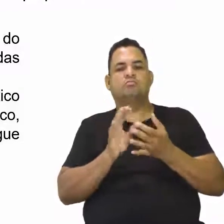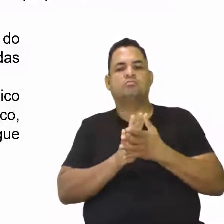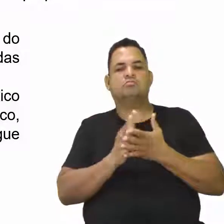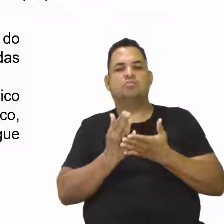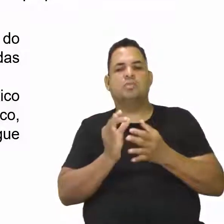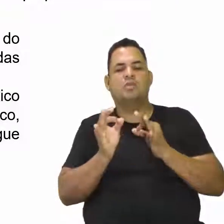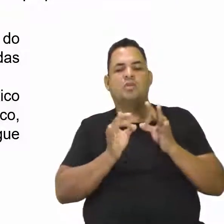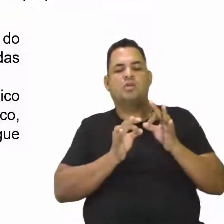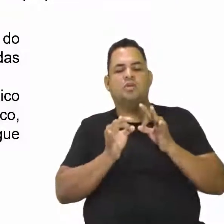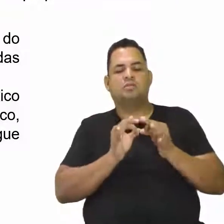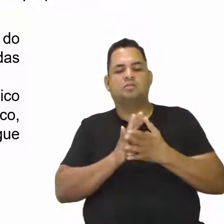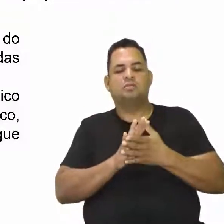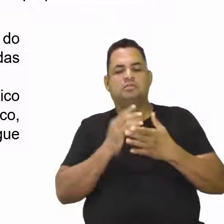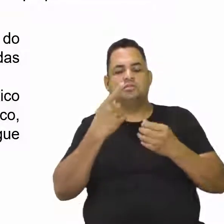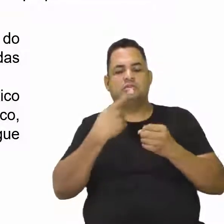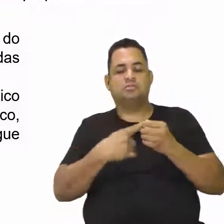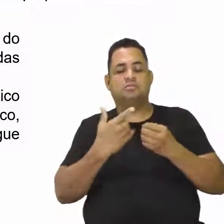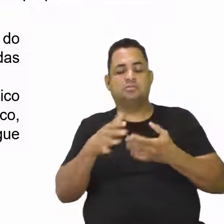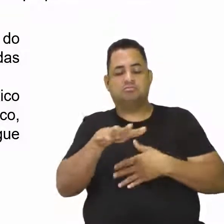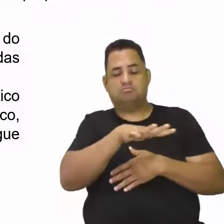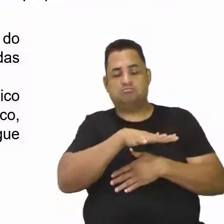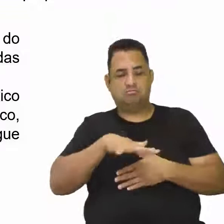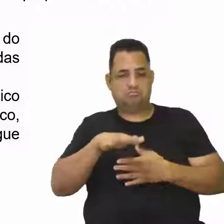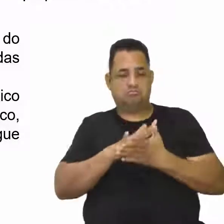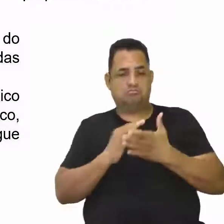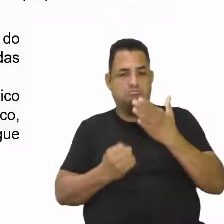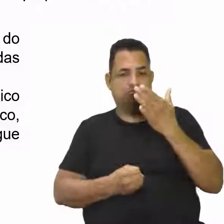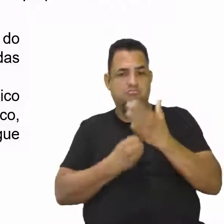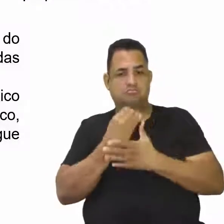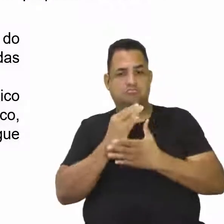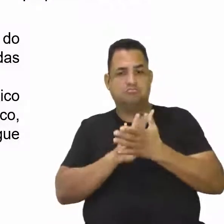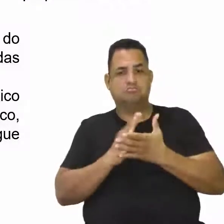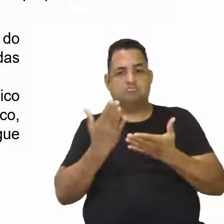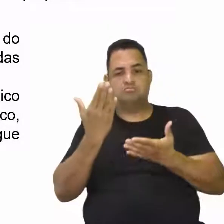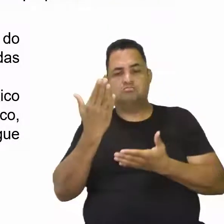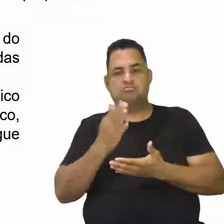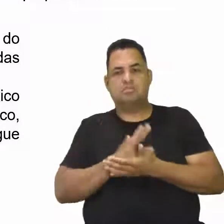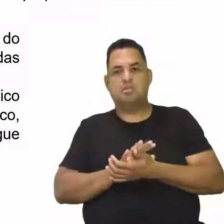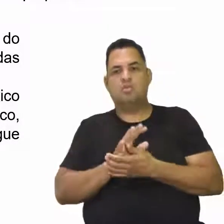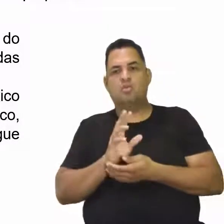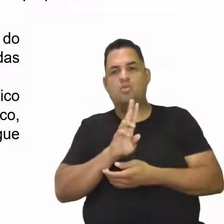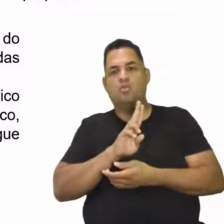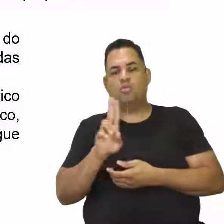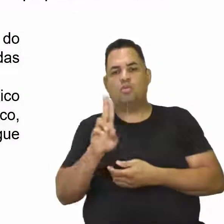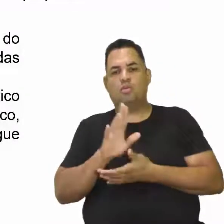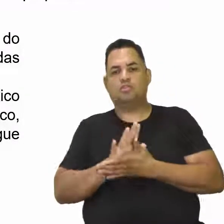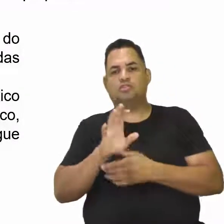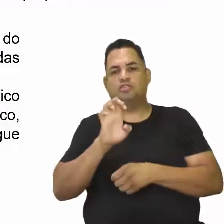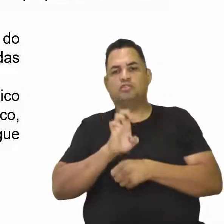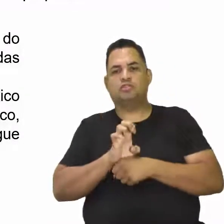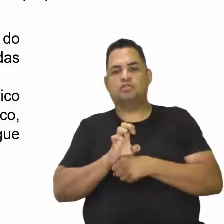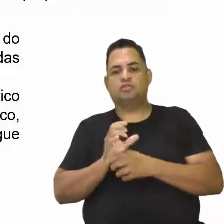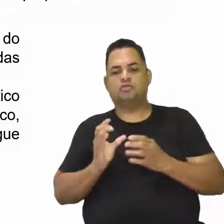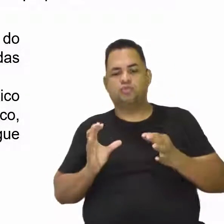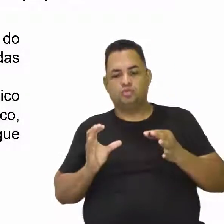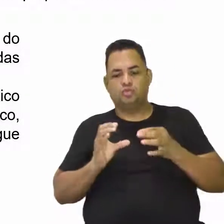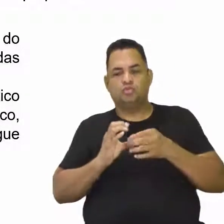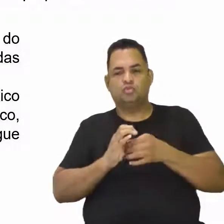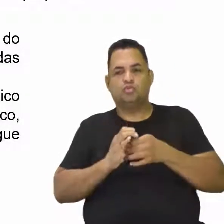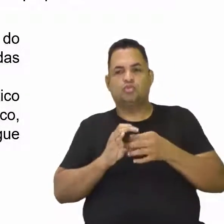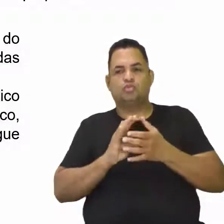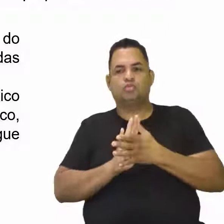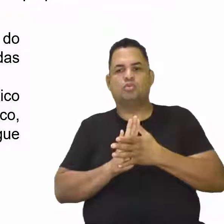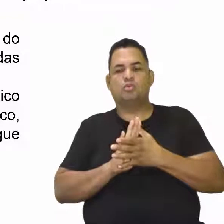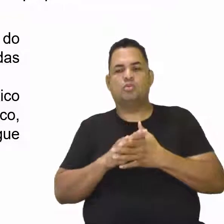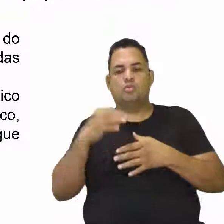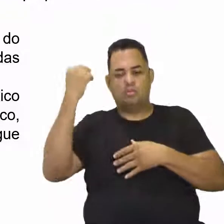sua cidade ali. Então. Nós vimos que, na verdade, o nome do México é Estados Unidos Mexicanos. Ele foi batizado